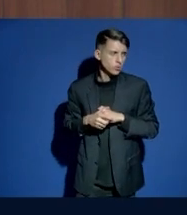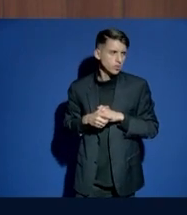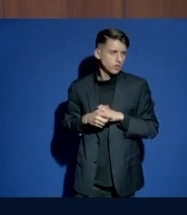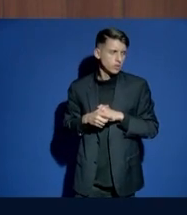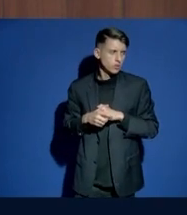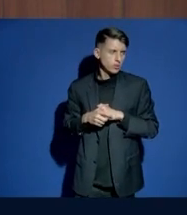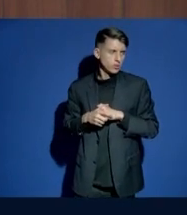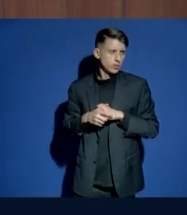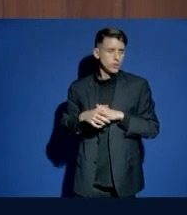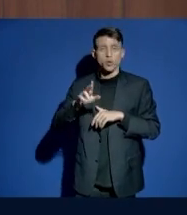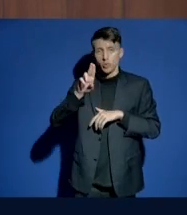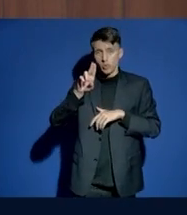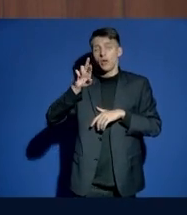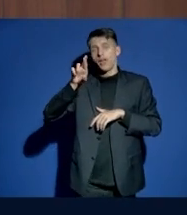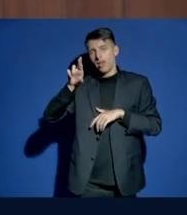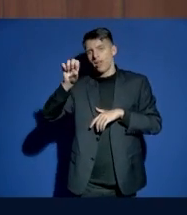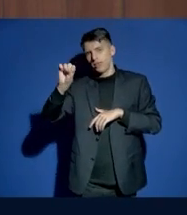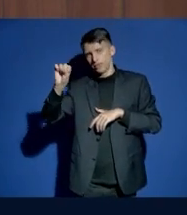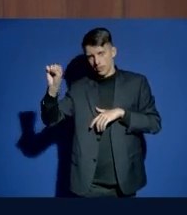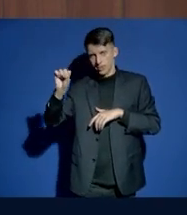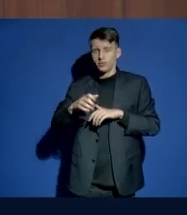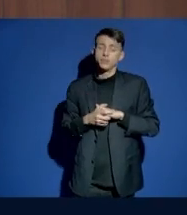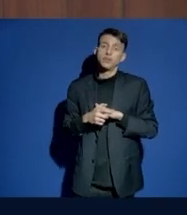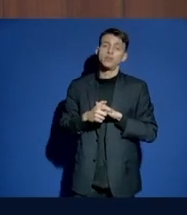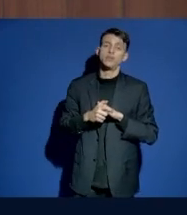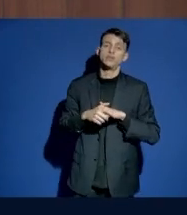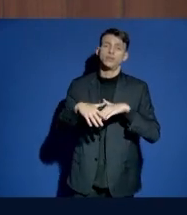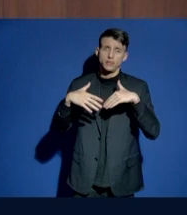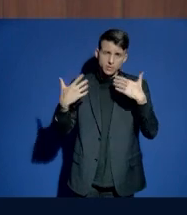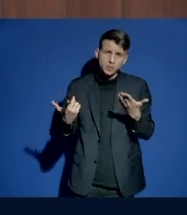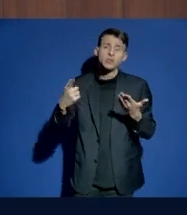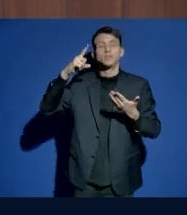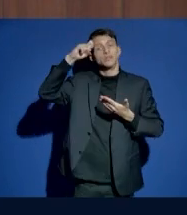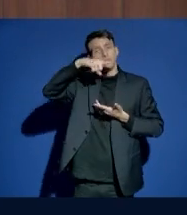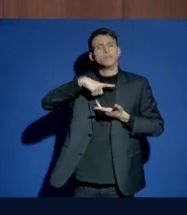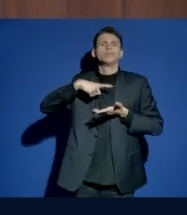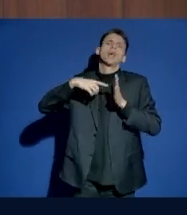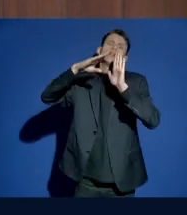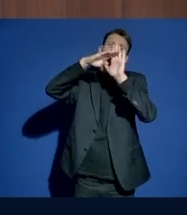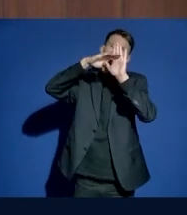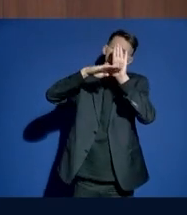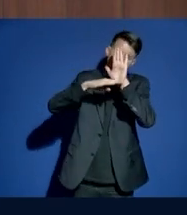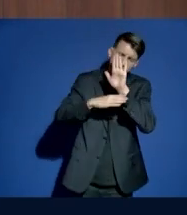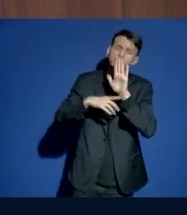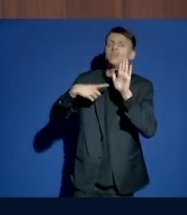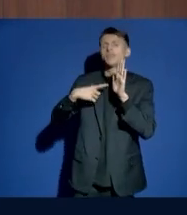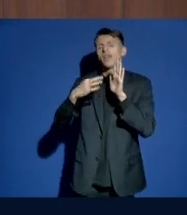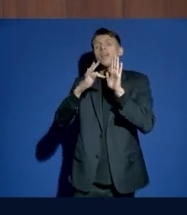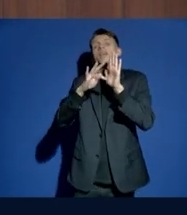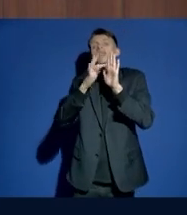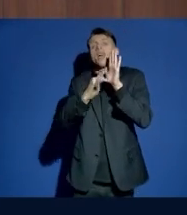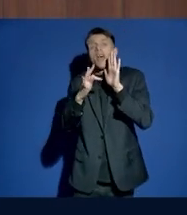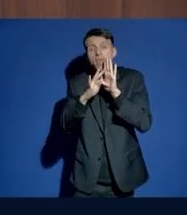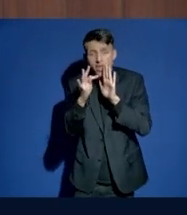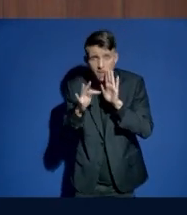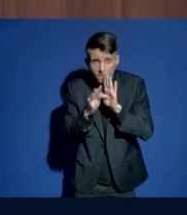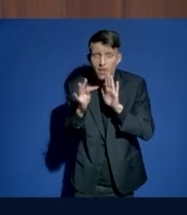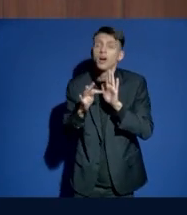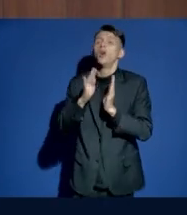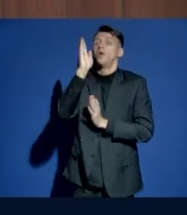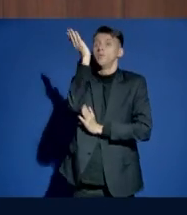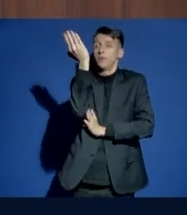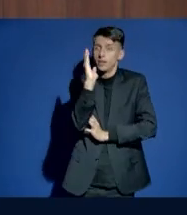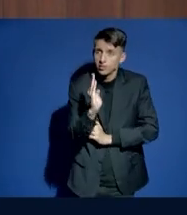nada para entrar em qualquer país do mundo é com toda dificuldade rigidez cobrando de tarifa e tal e o Brasil cada vez é